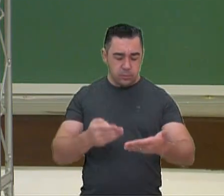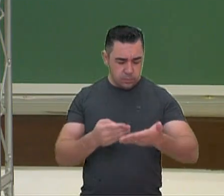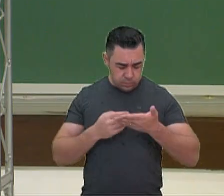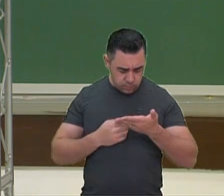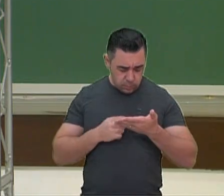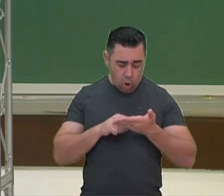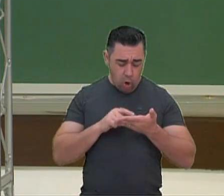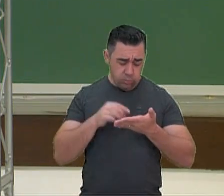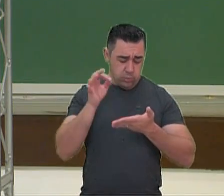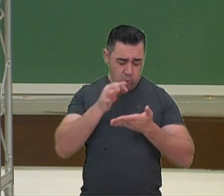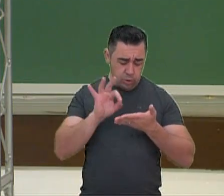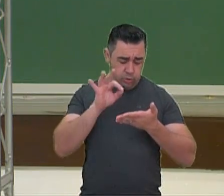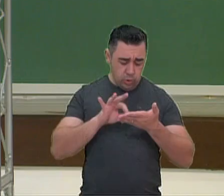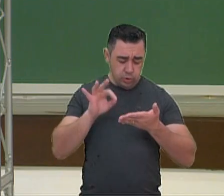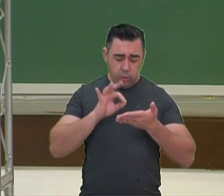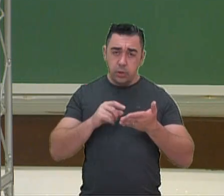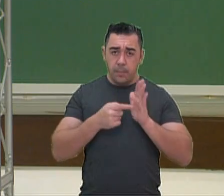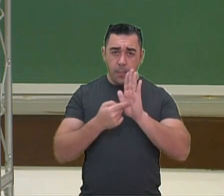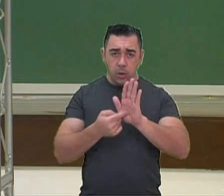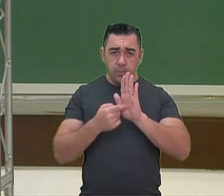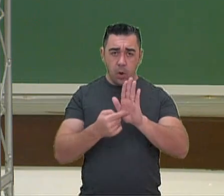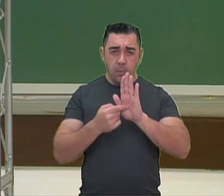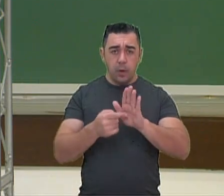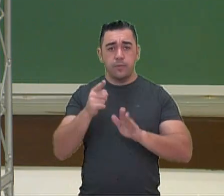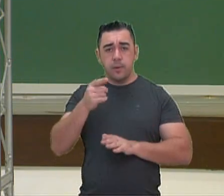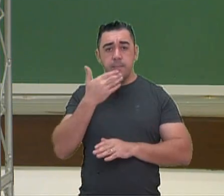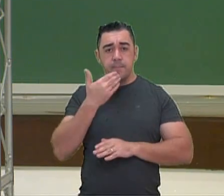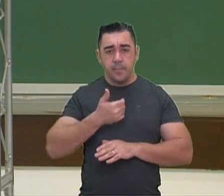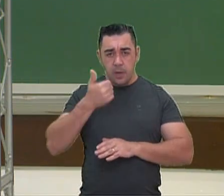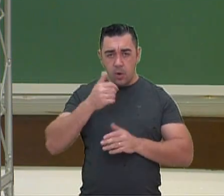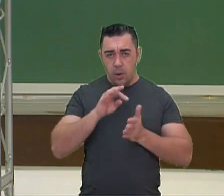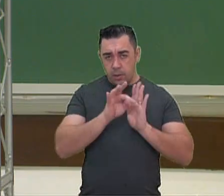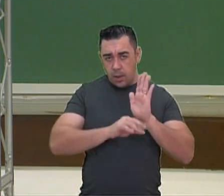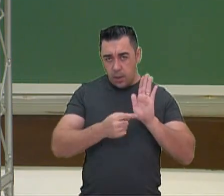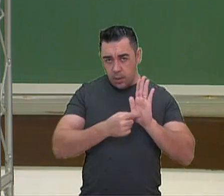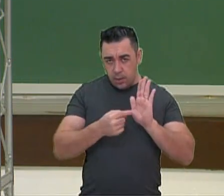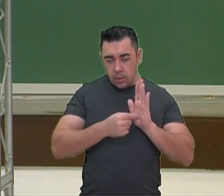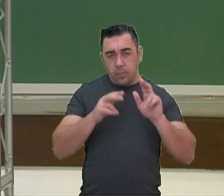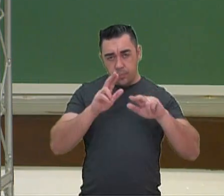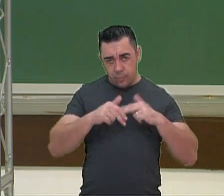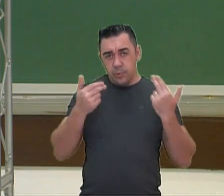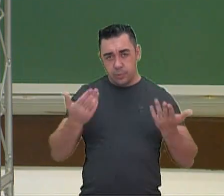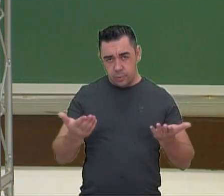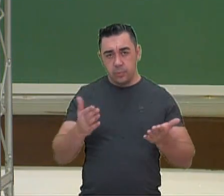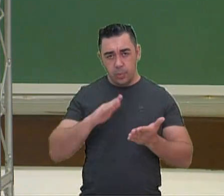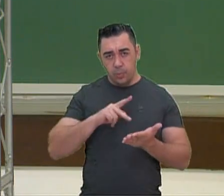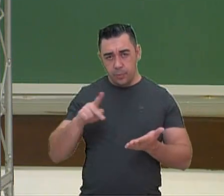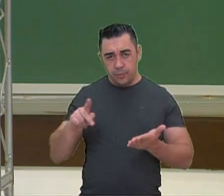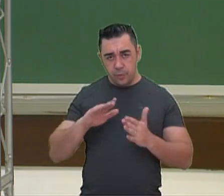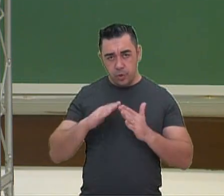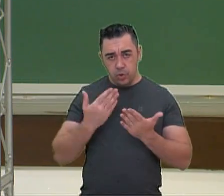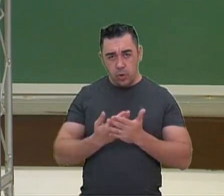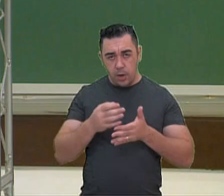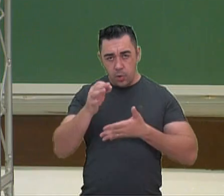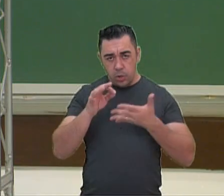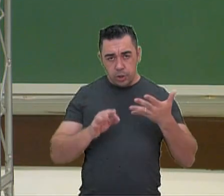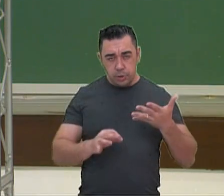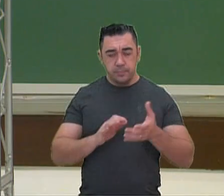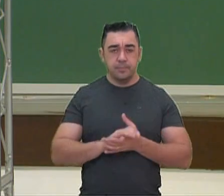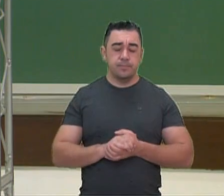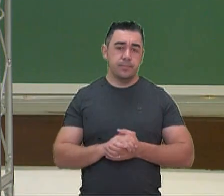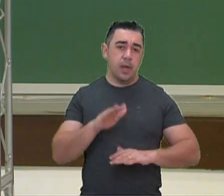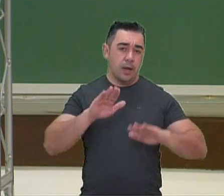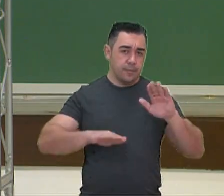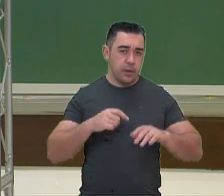sua atenção, indica alguma coisa para melhorar o seu texto, afinal é para isso que nós estamos na escola, né? Nós vamos